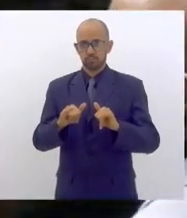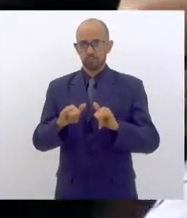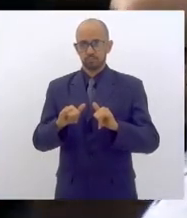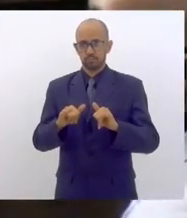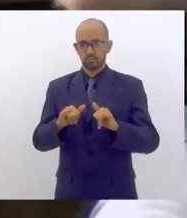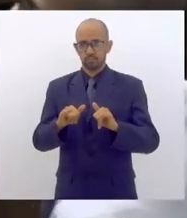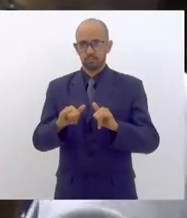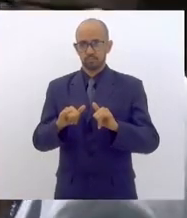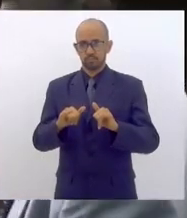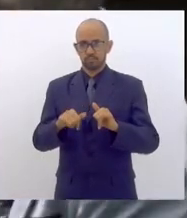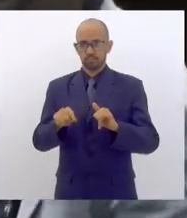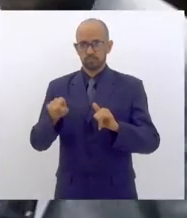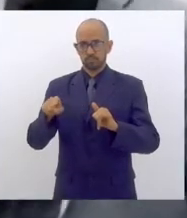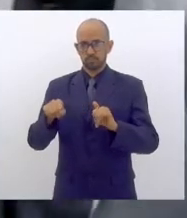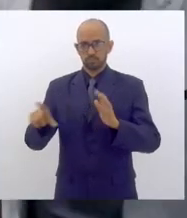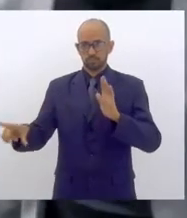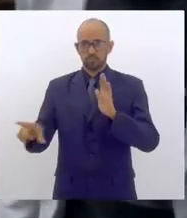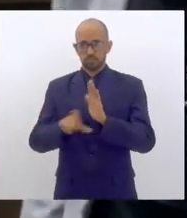essa lei, presidente,